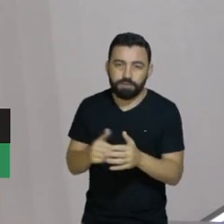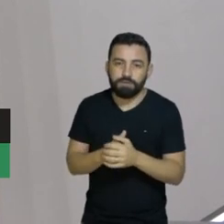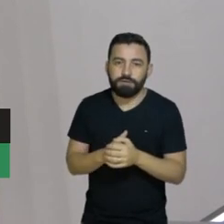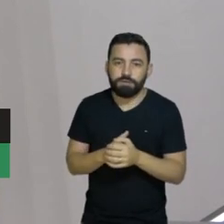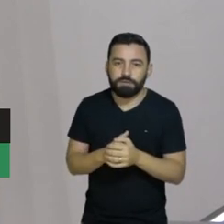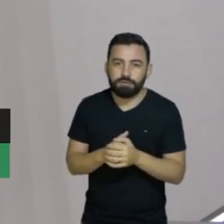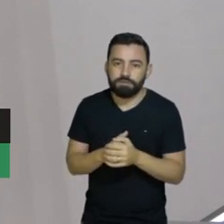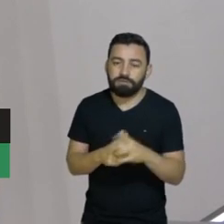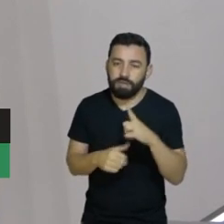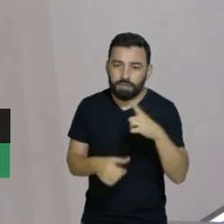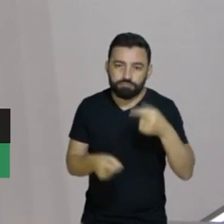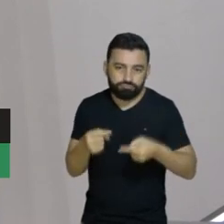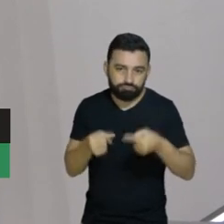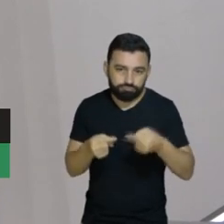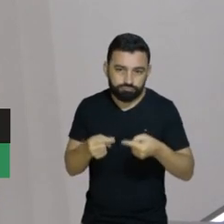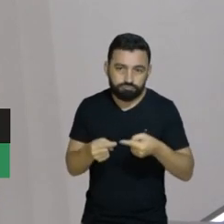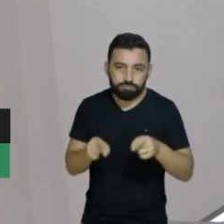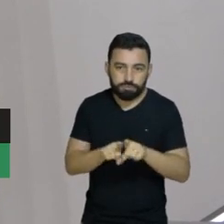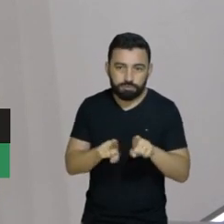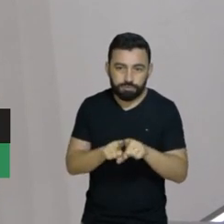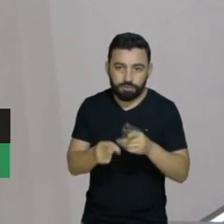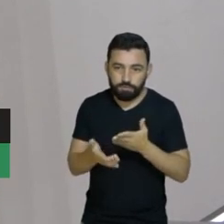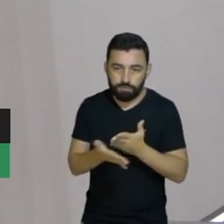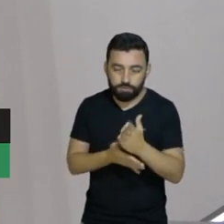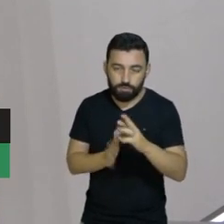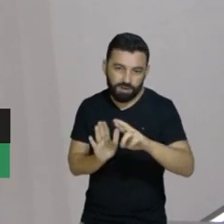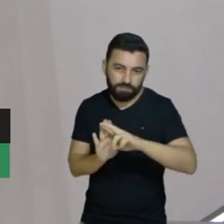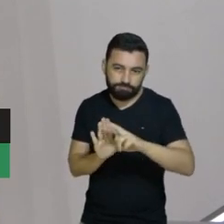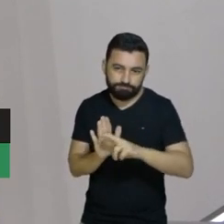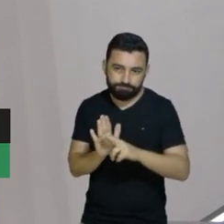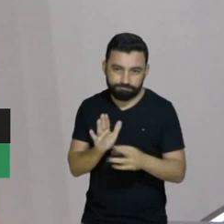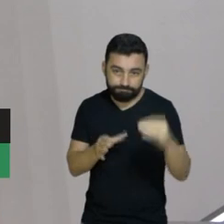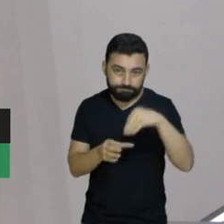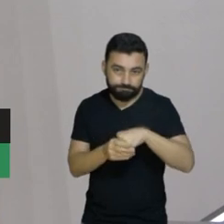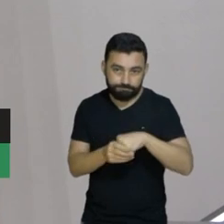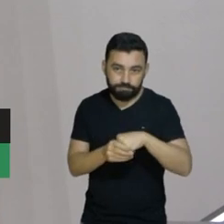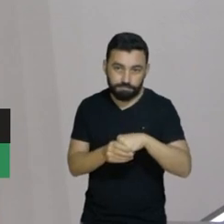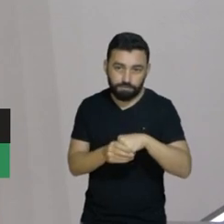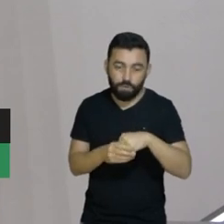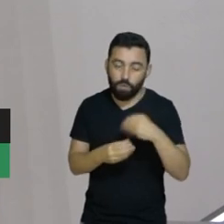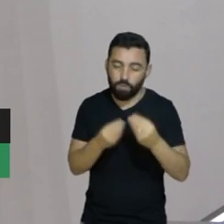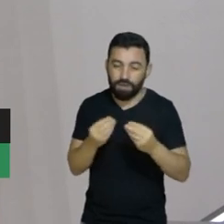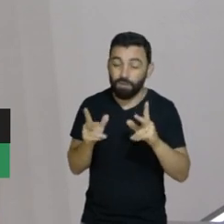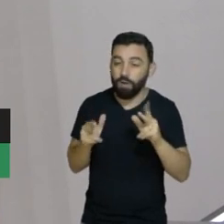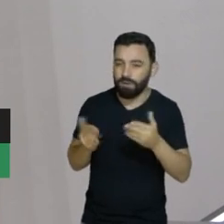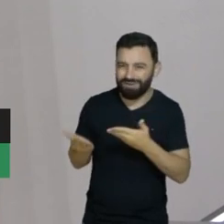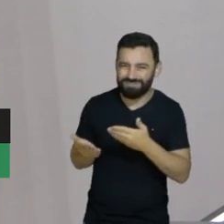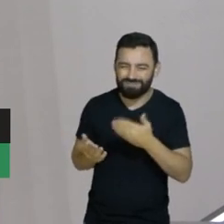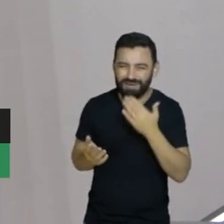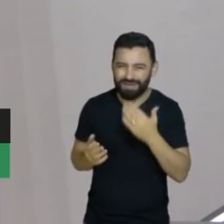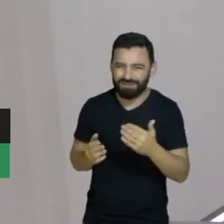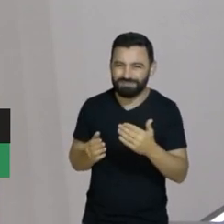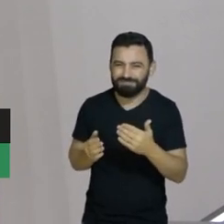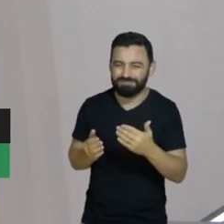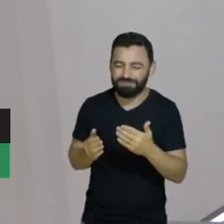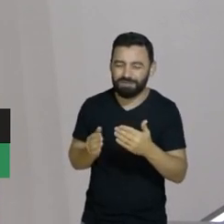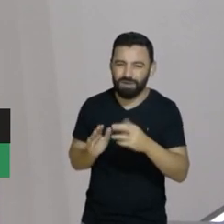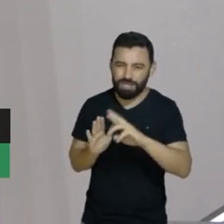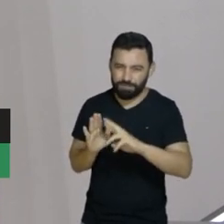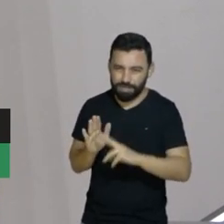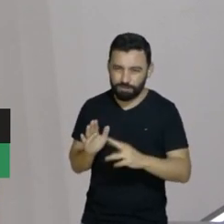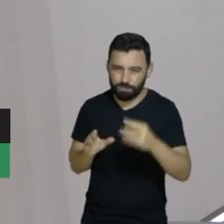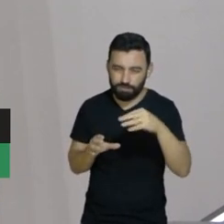em discussão e aprovação um regulamento interno, como pede o regimento da Casa. O